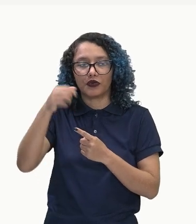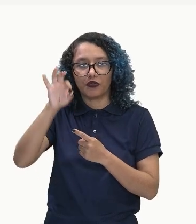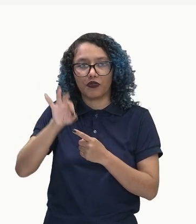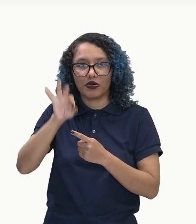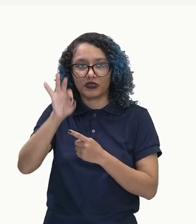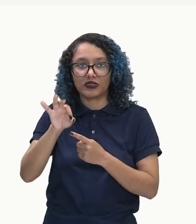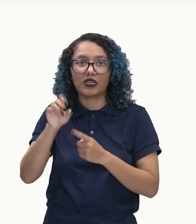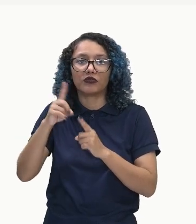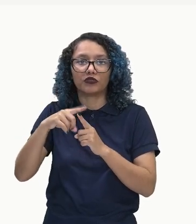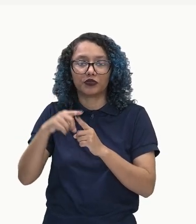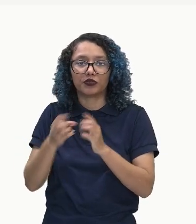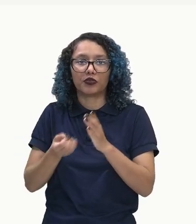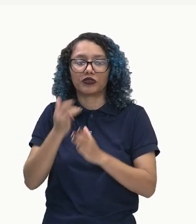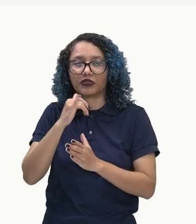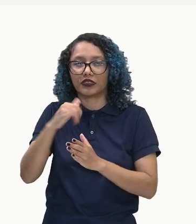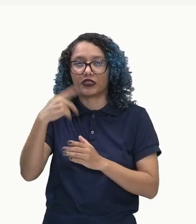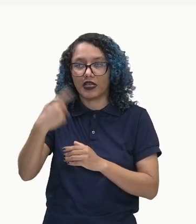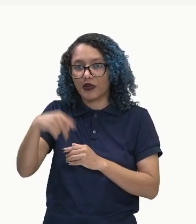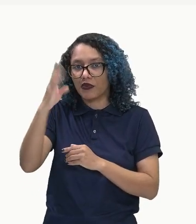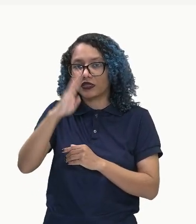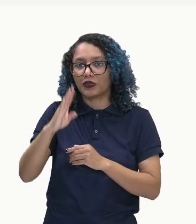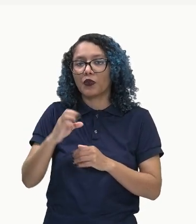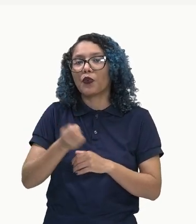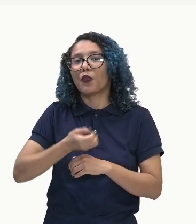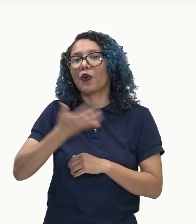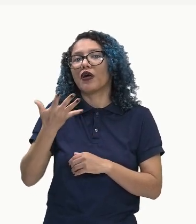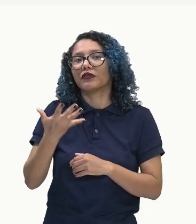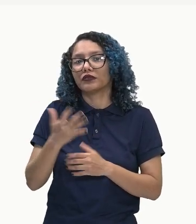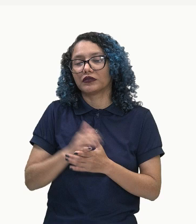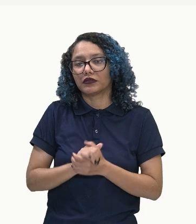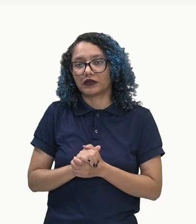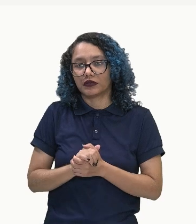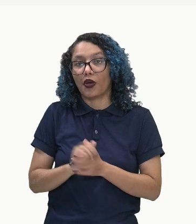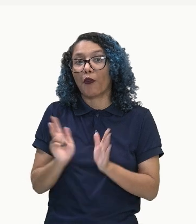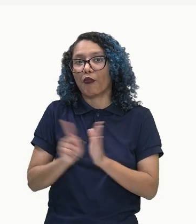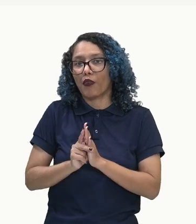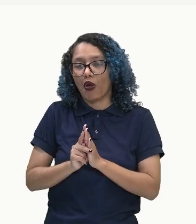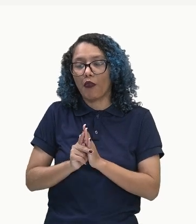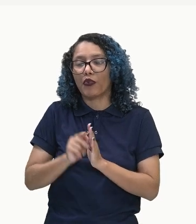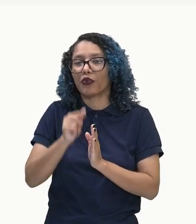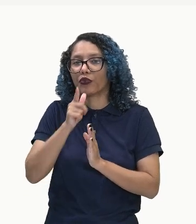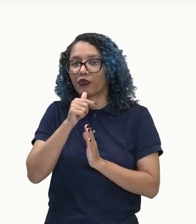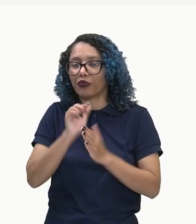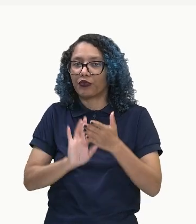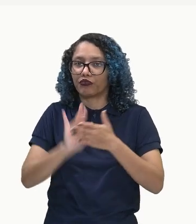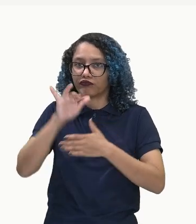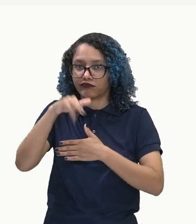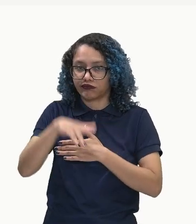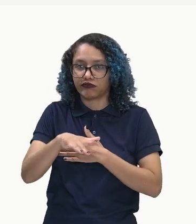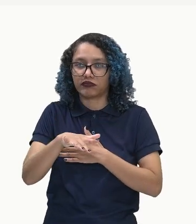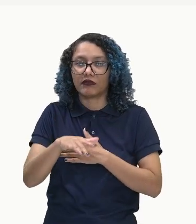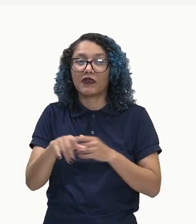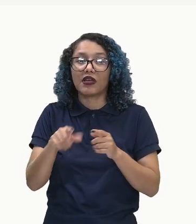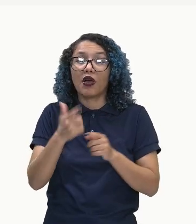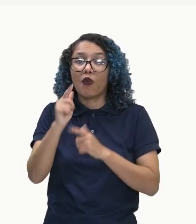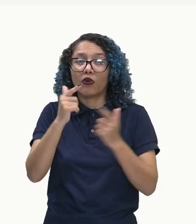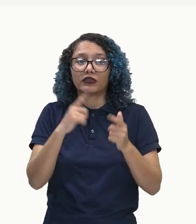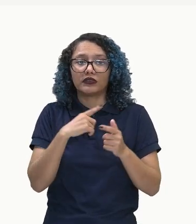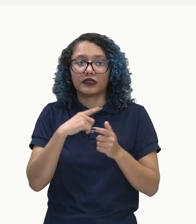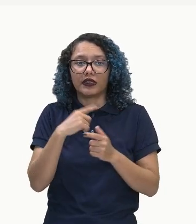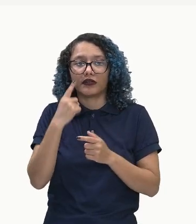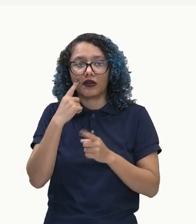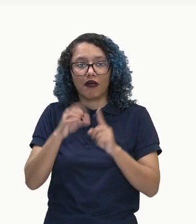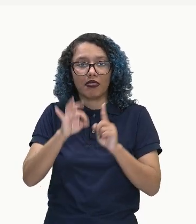produção elétrica do Brasil vinha aí de hidrelétricas. E aí a gente tem outras, como